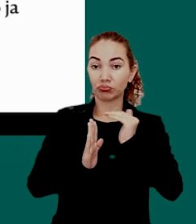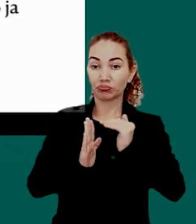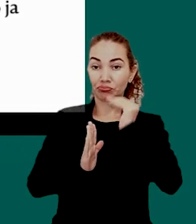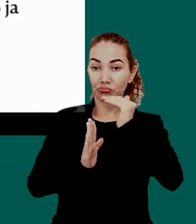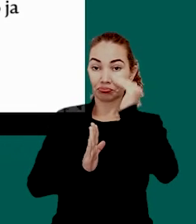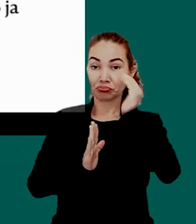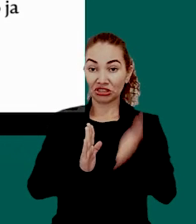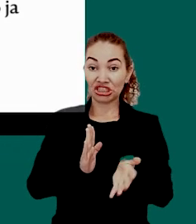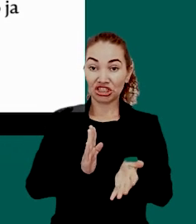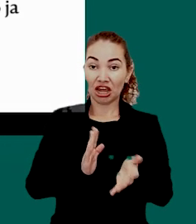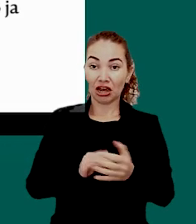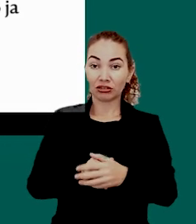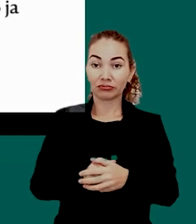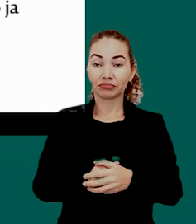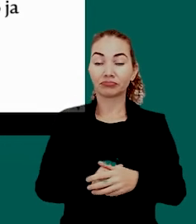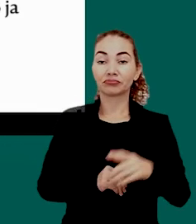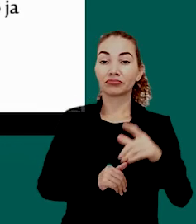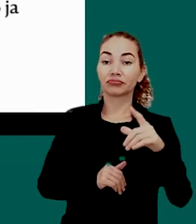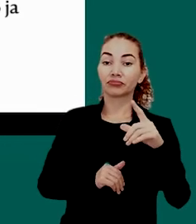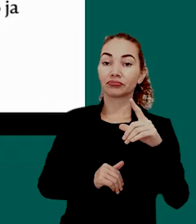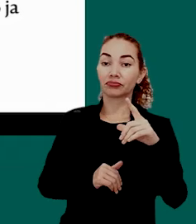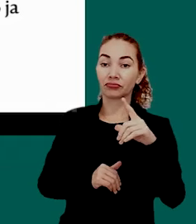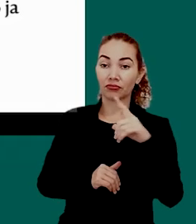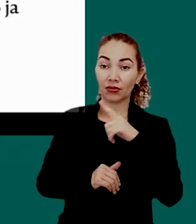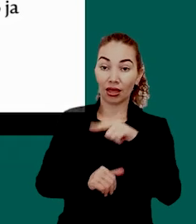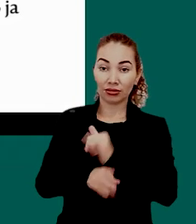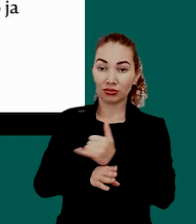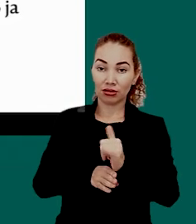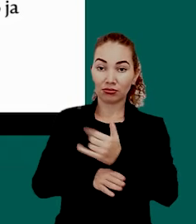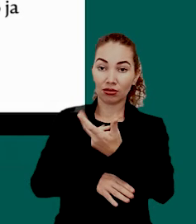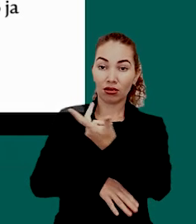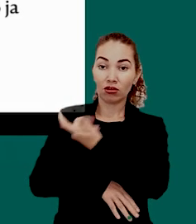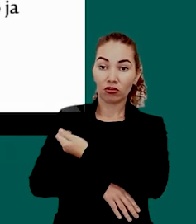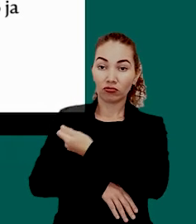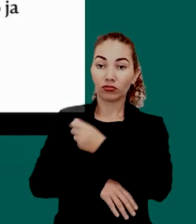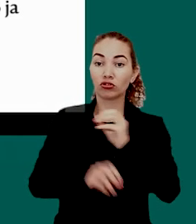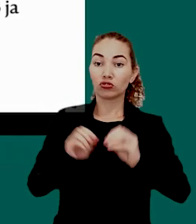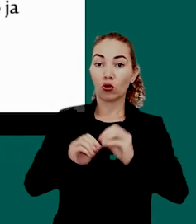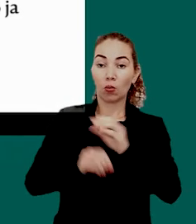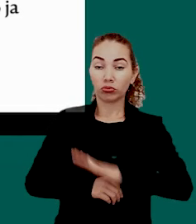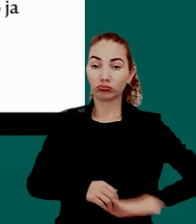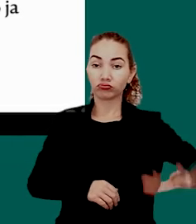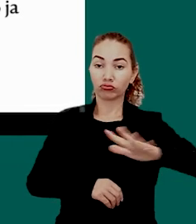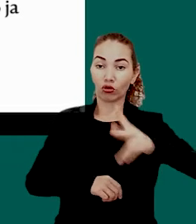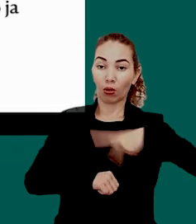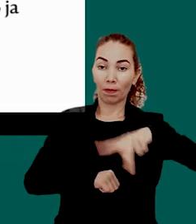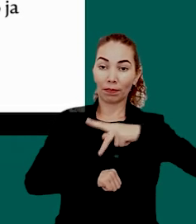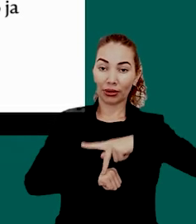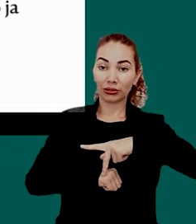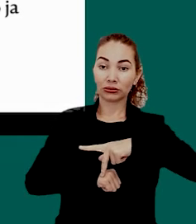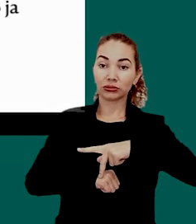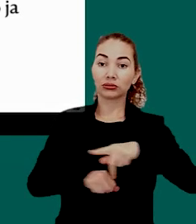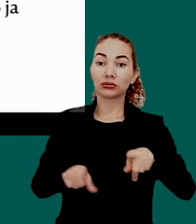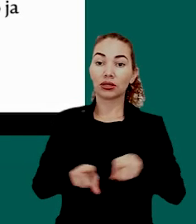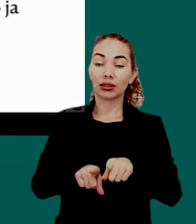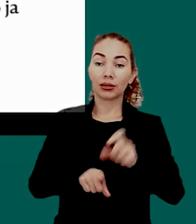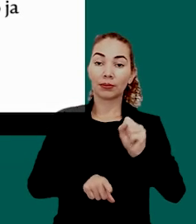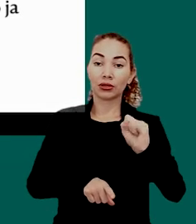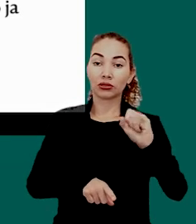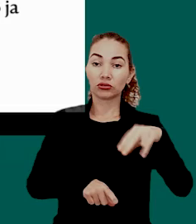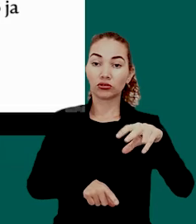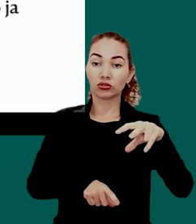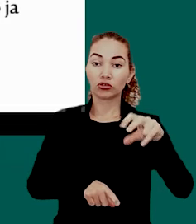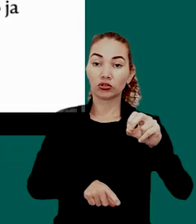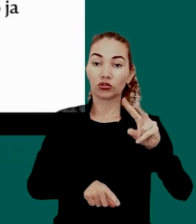vezes, pensando, né, essa estratégia vacinal como uma fornecedora para todo o país. E a Sinovac prevê uma